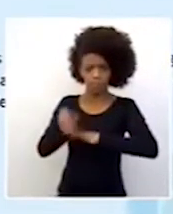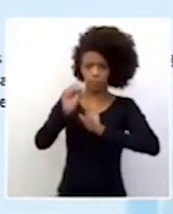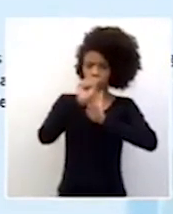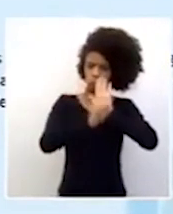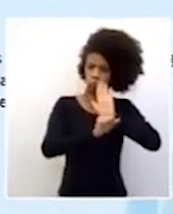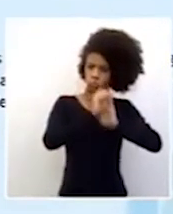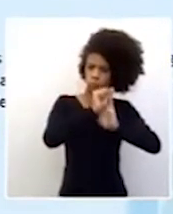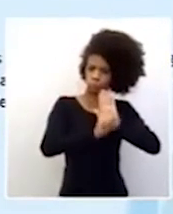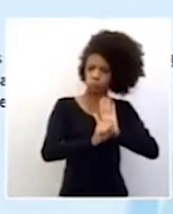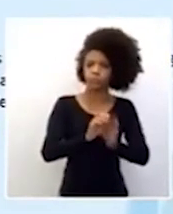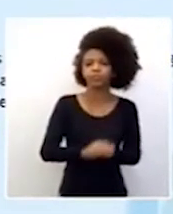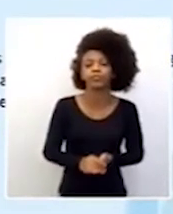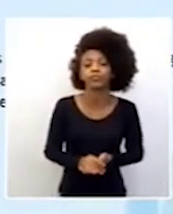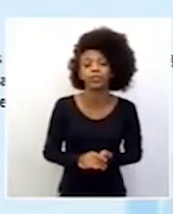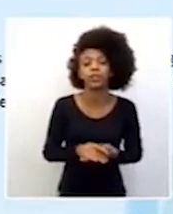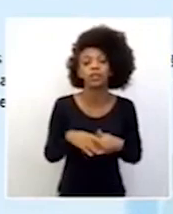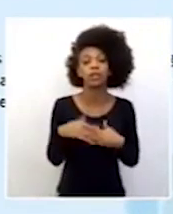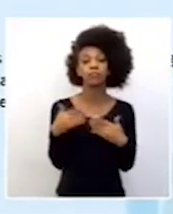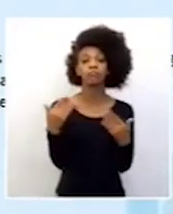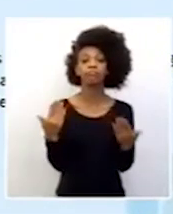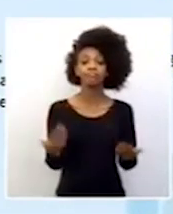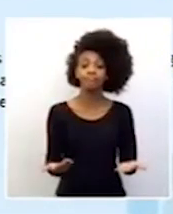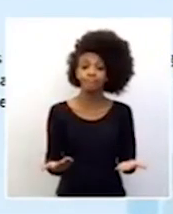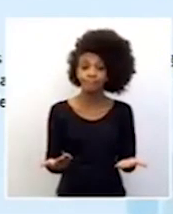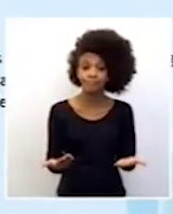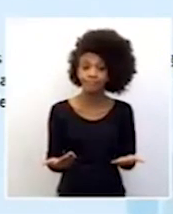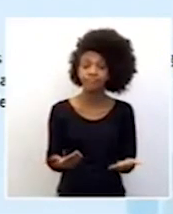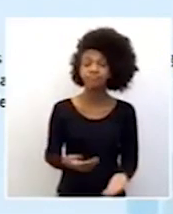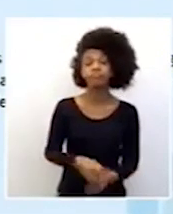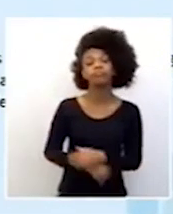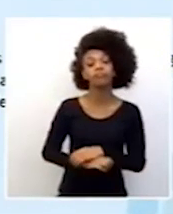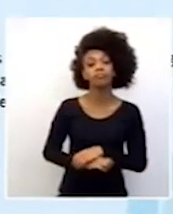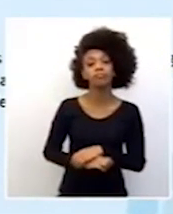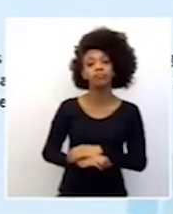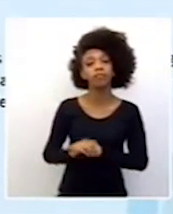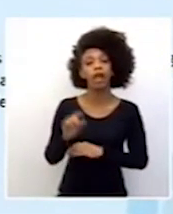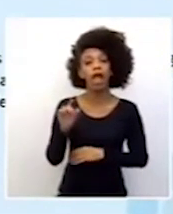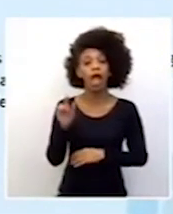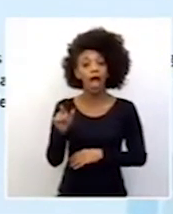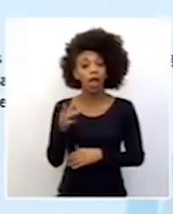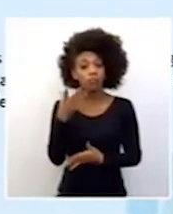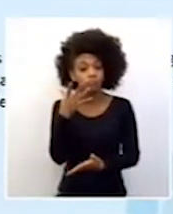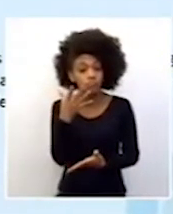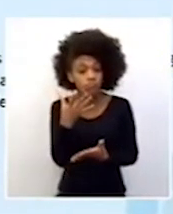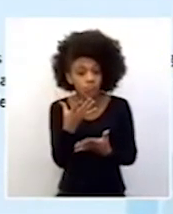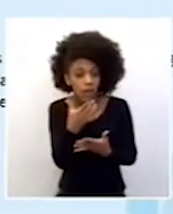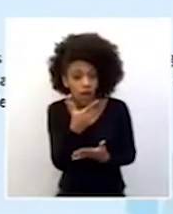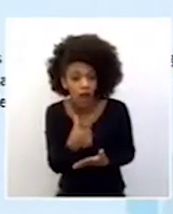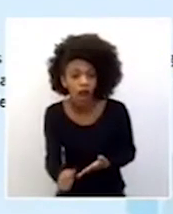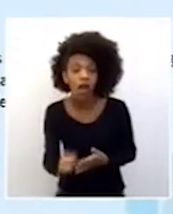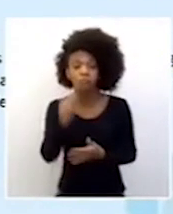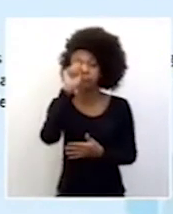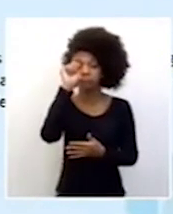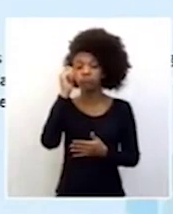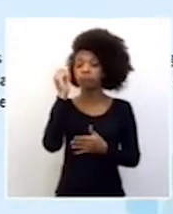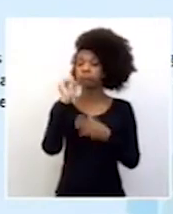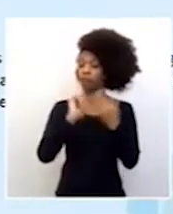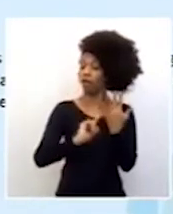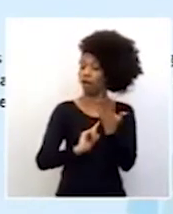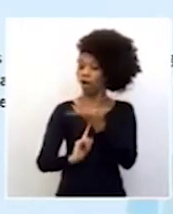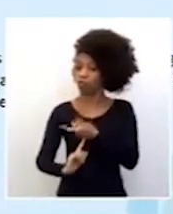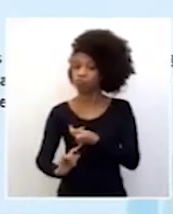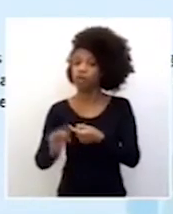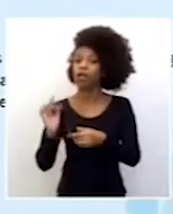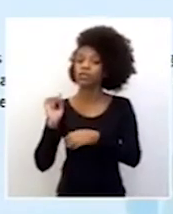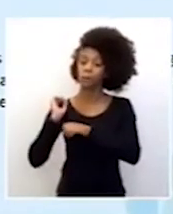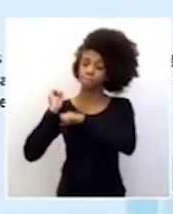literatura é a arte da palavra, e ela funciona conforme o tempo vai passando, que